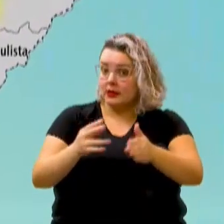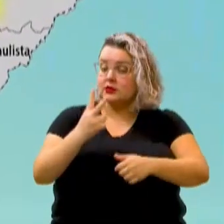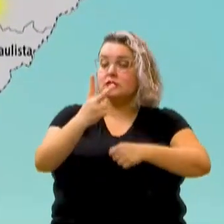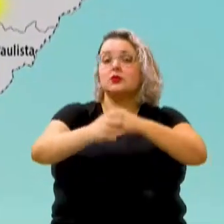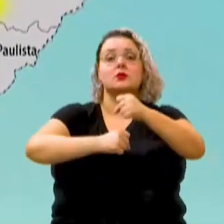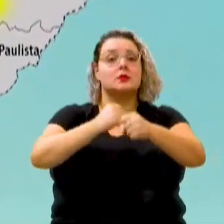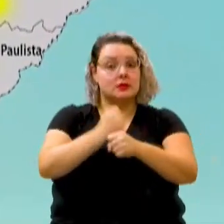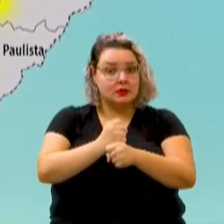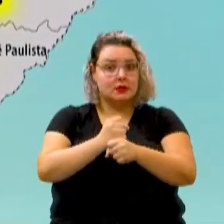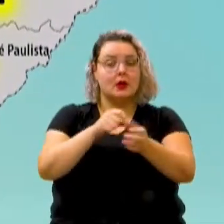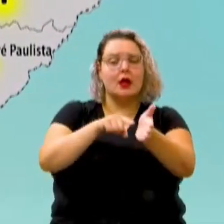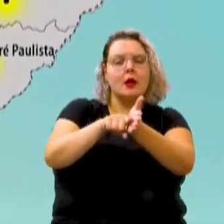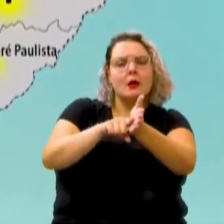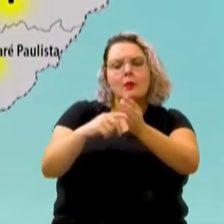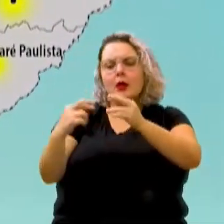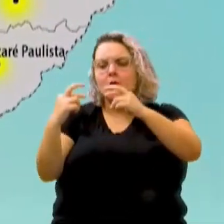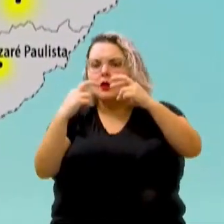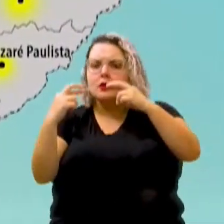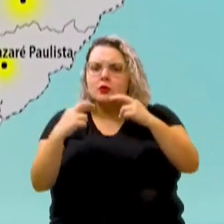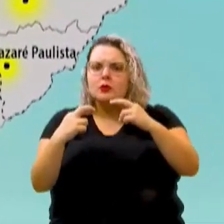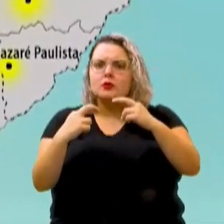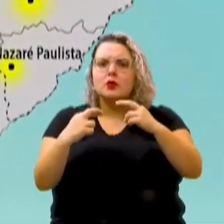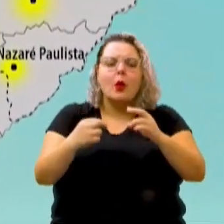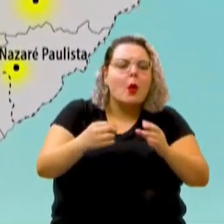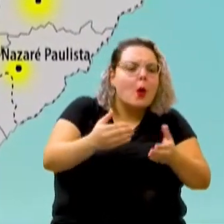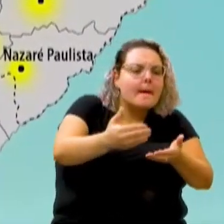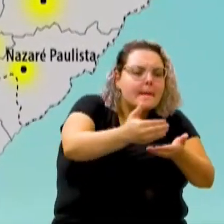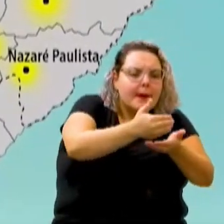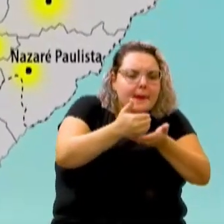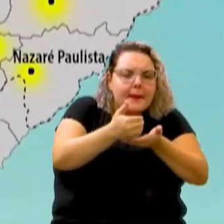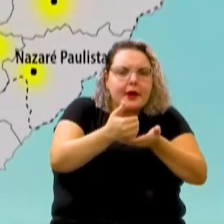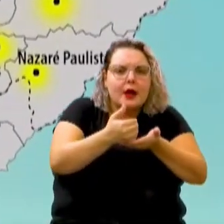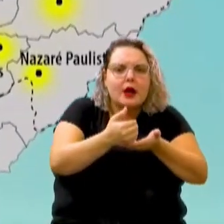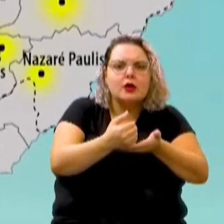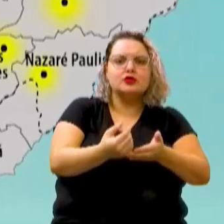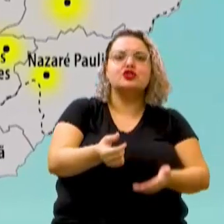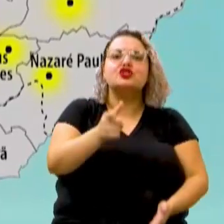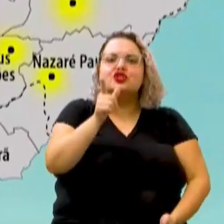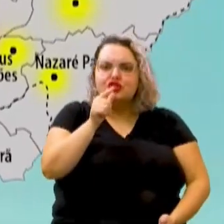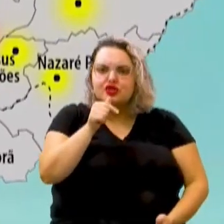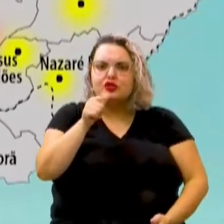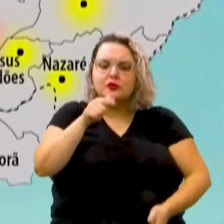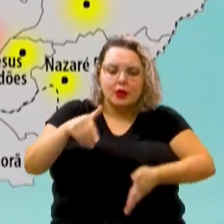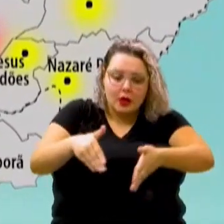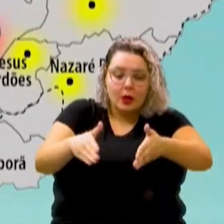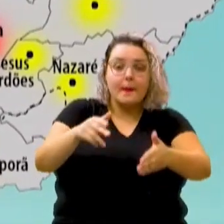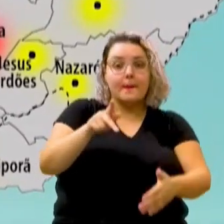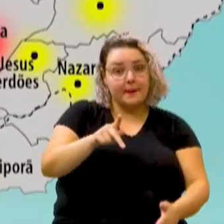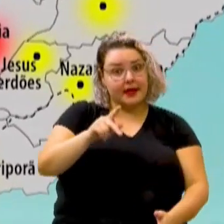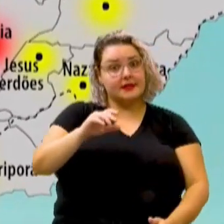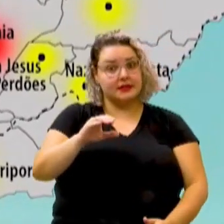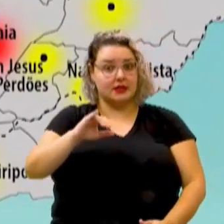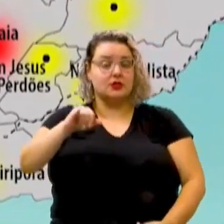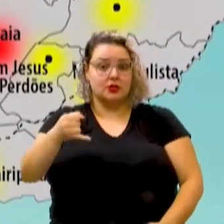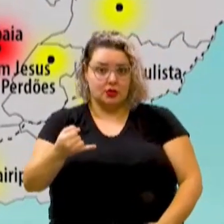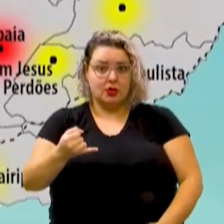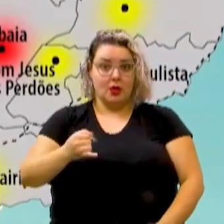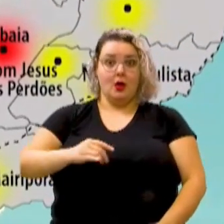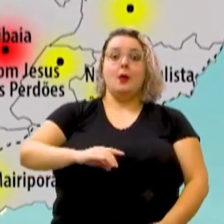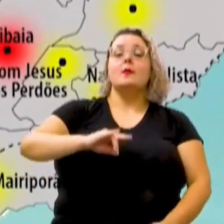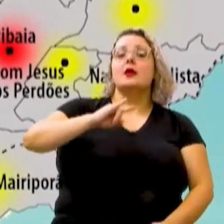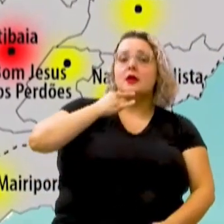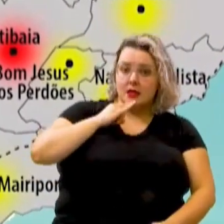Durante 2 anos, a pesquisa analisou amostras de água de 12 rios que compõem a bacia PCJ.